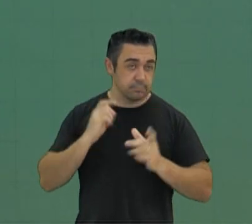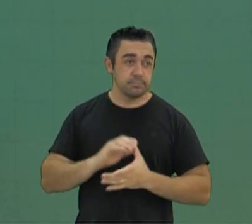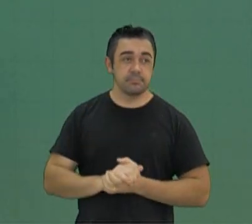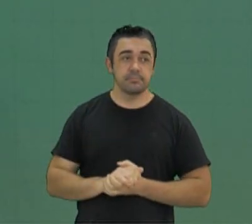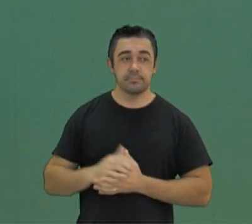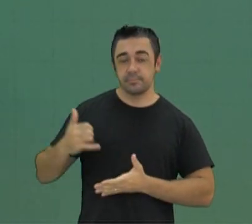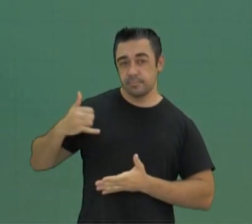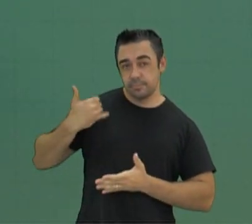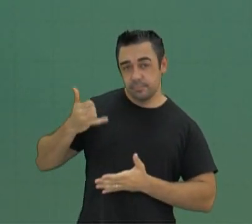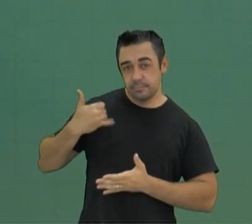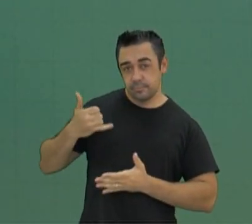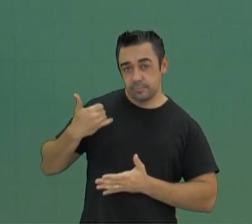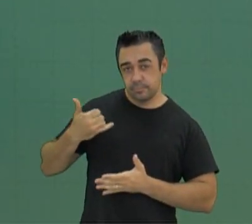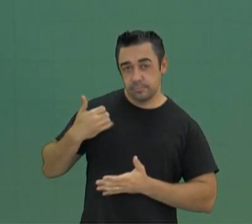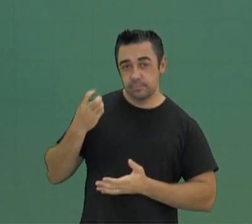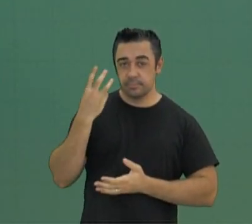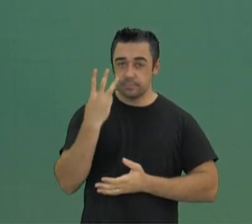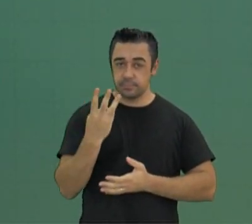e tem